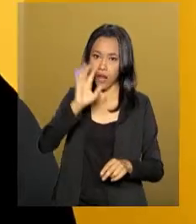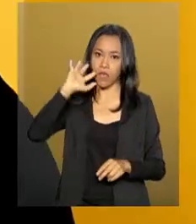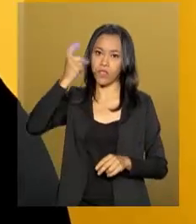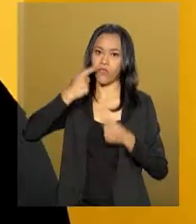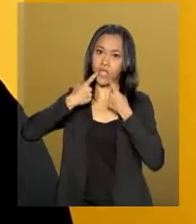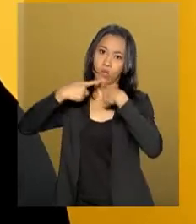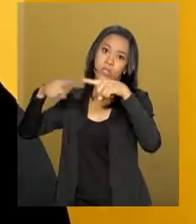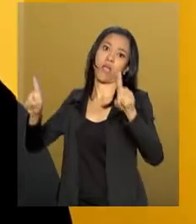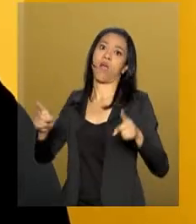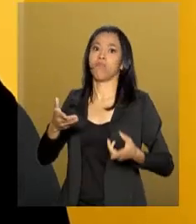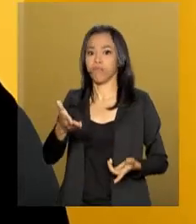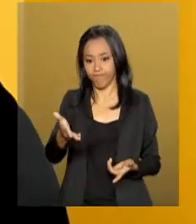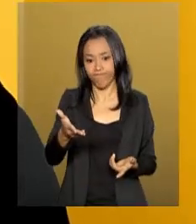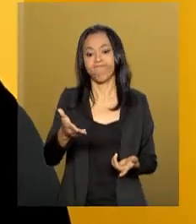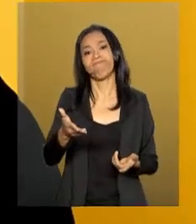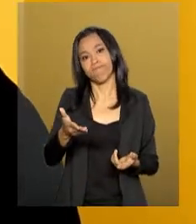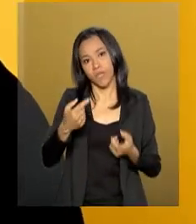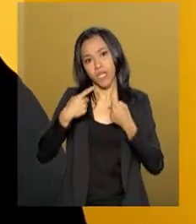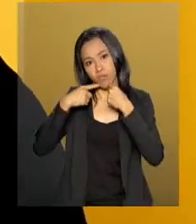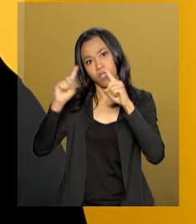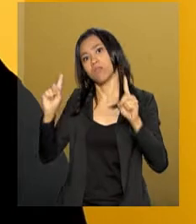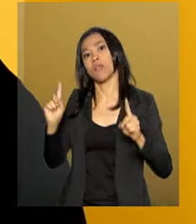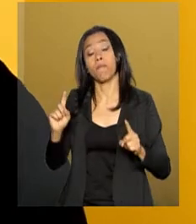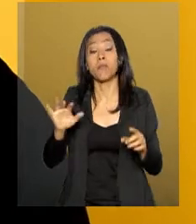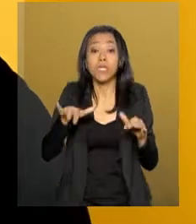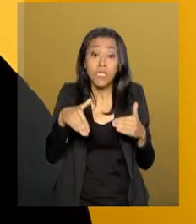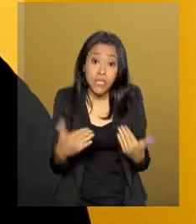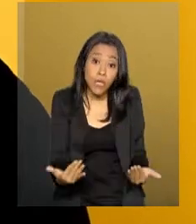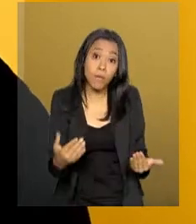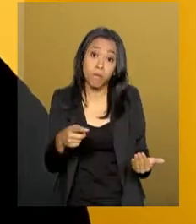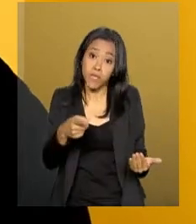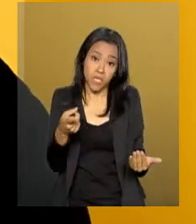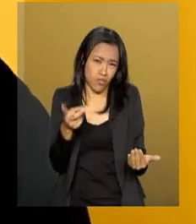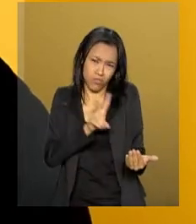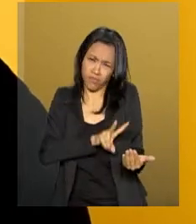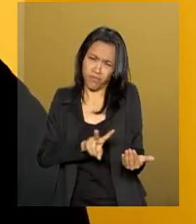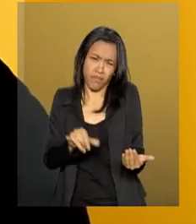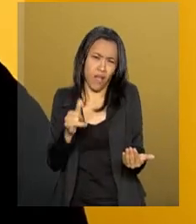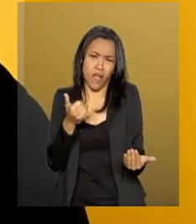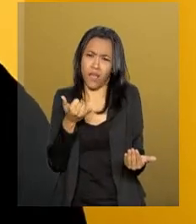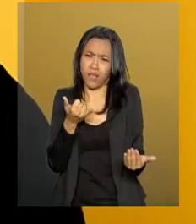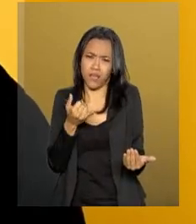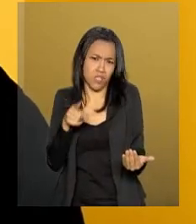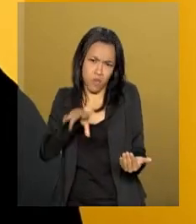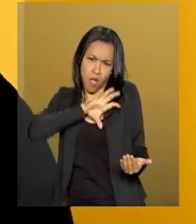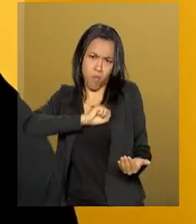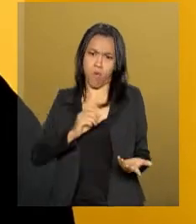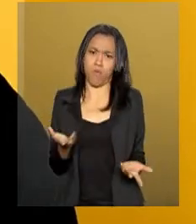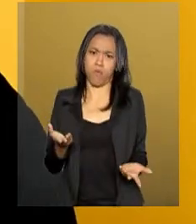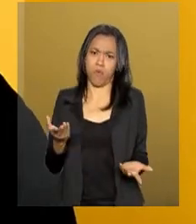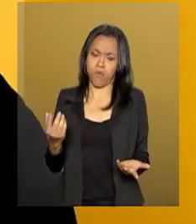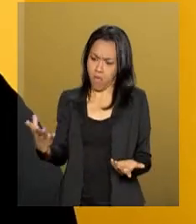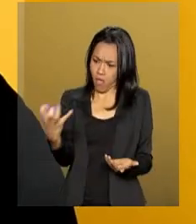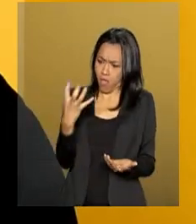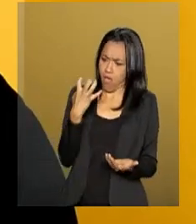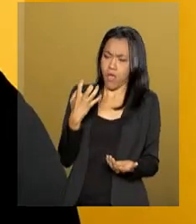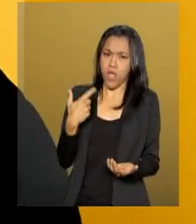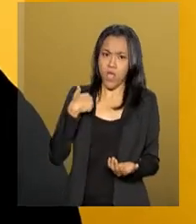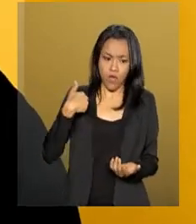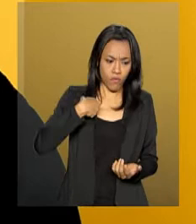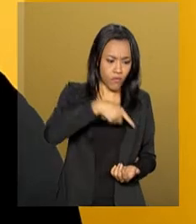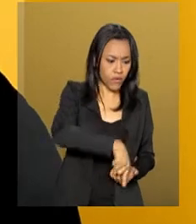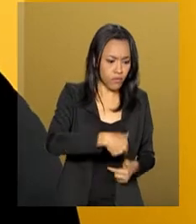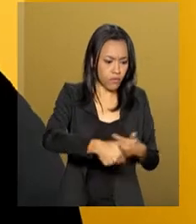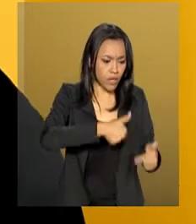Eu vi praticamente a morte de frente. Então, eu pensei, digo, não, isso não é amor. Porque eu vim trabalhar